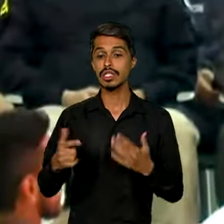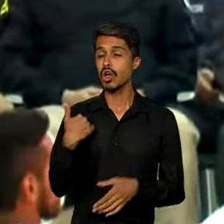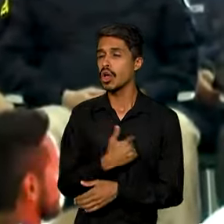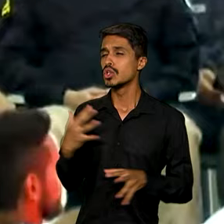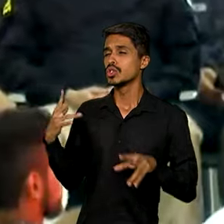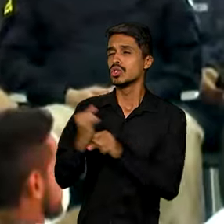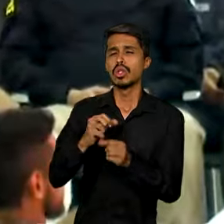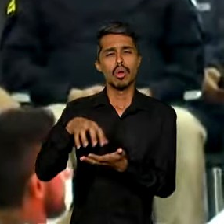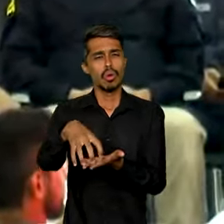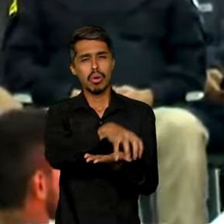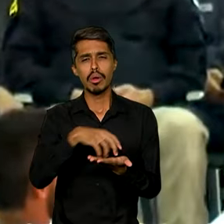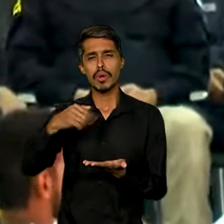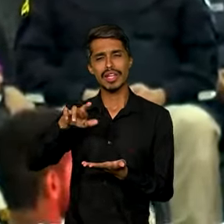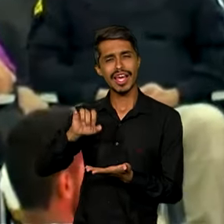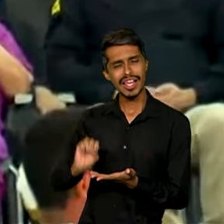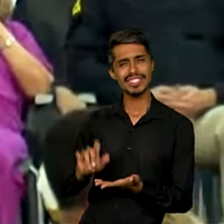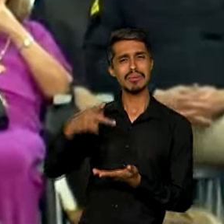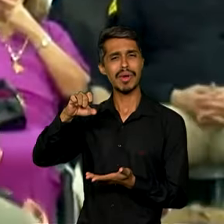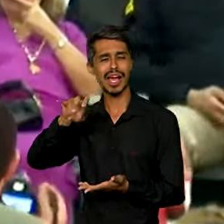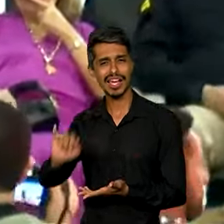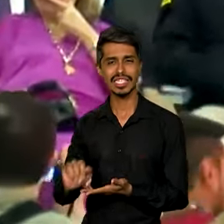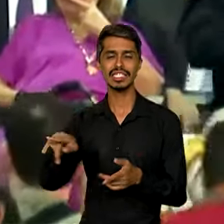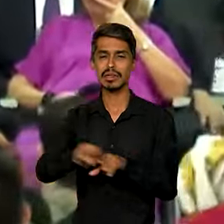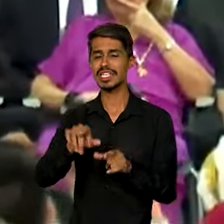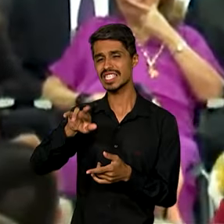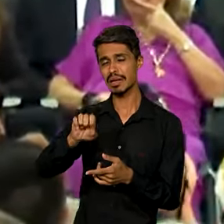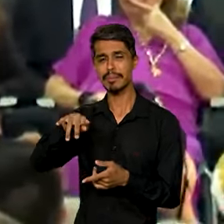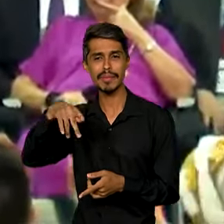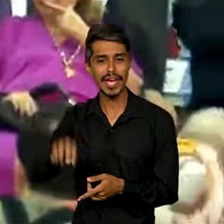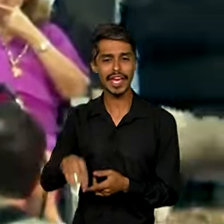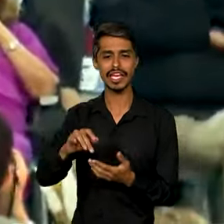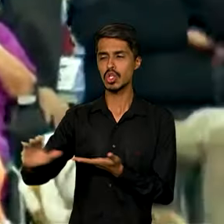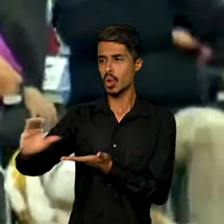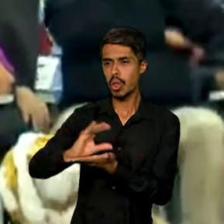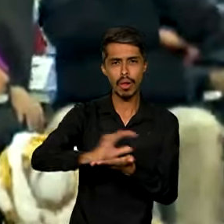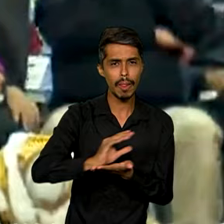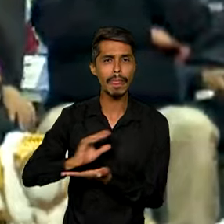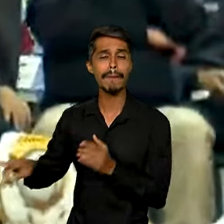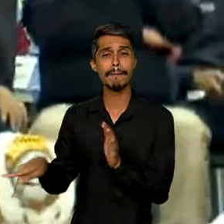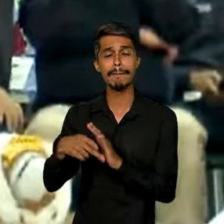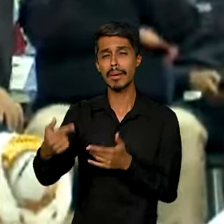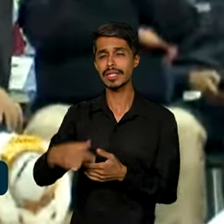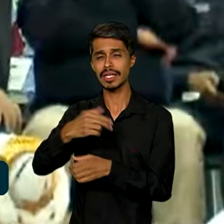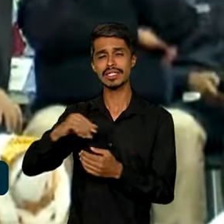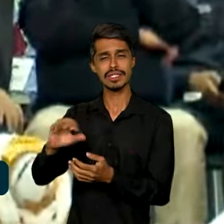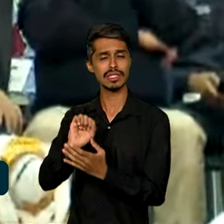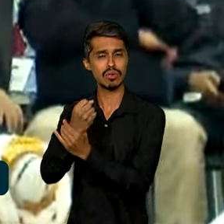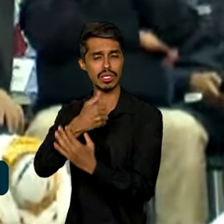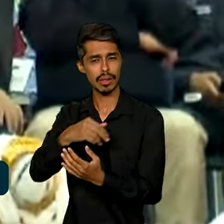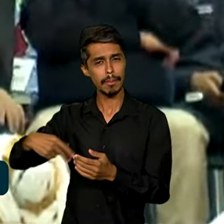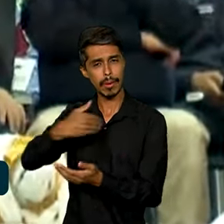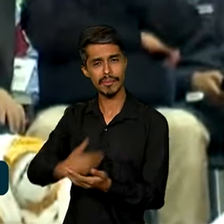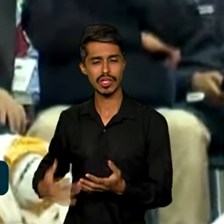Pronace, Paz, as ações da Senapen, os repasses do Fundo Nacional de Segurança Pública, a gente chega